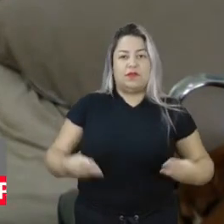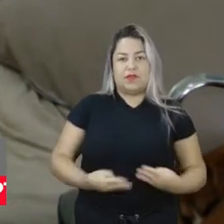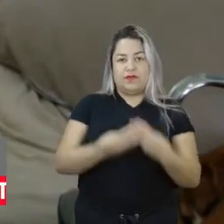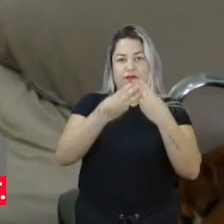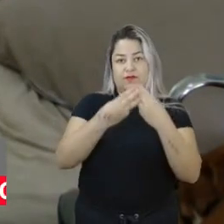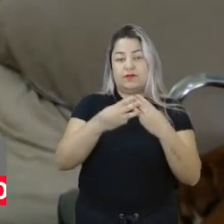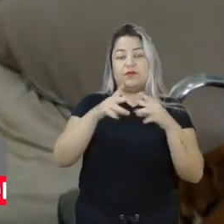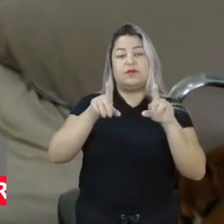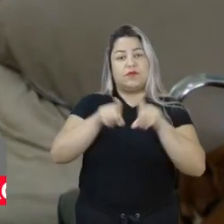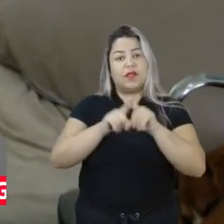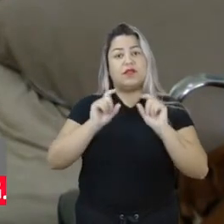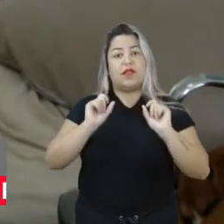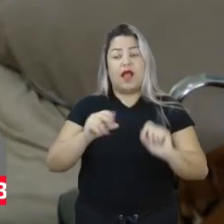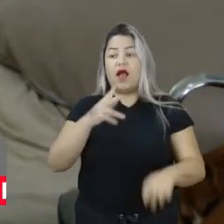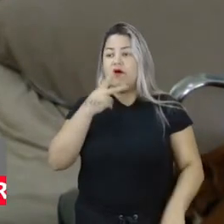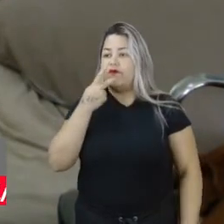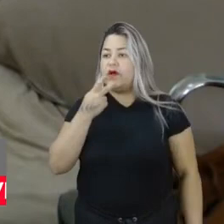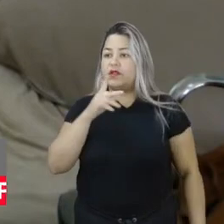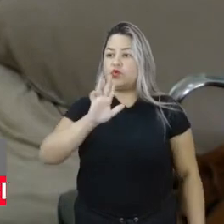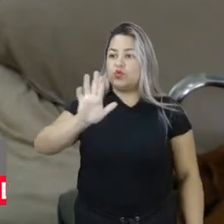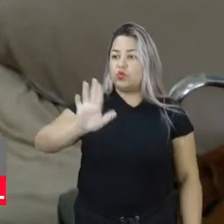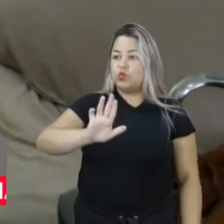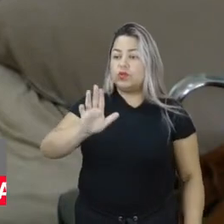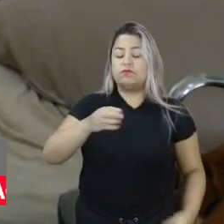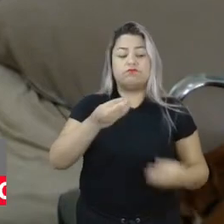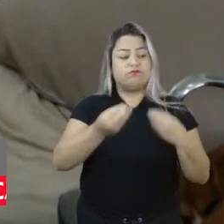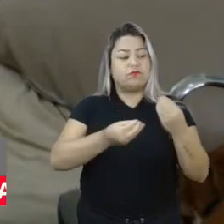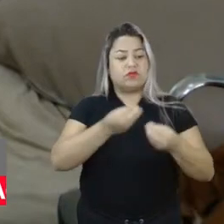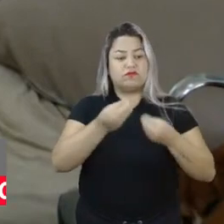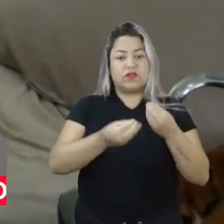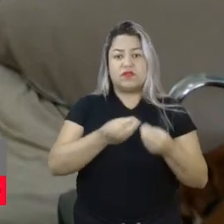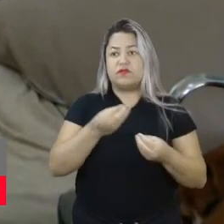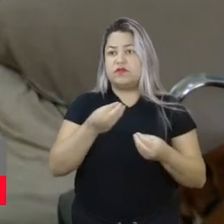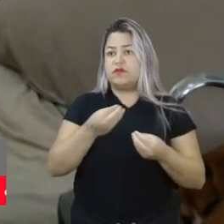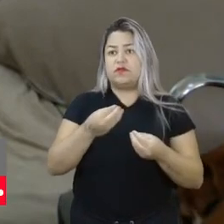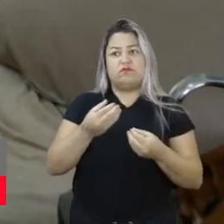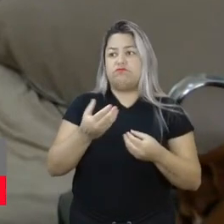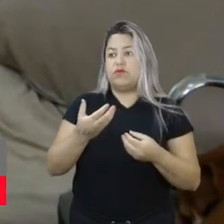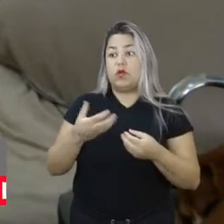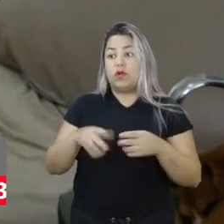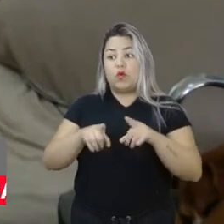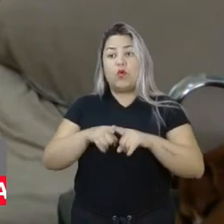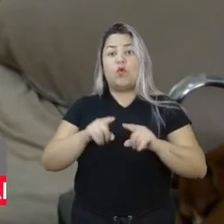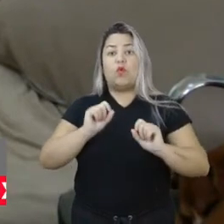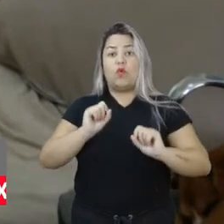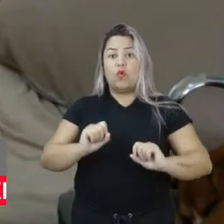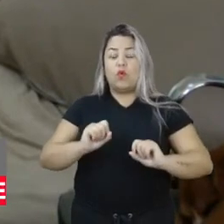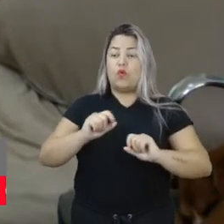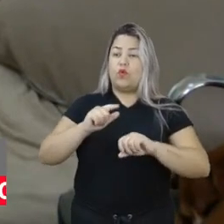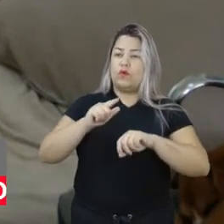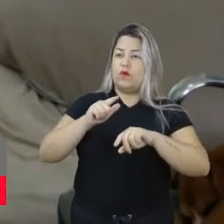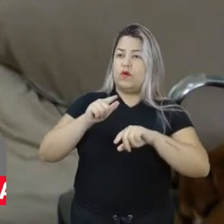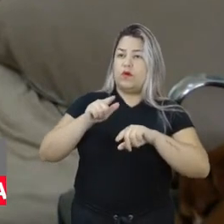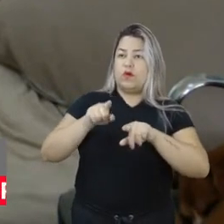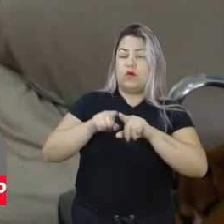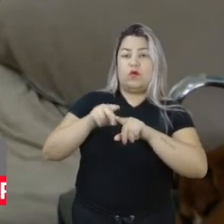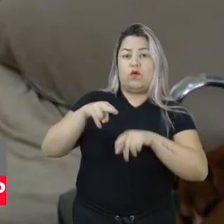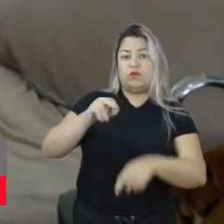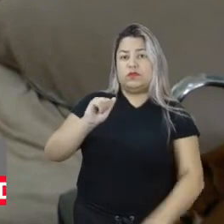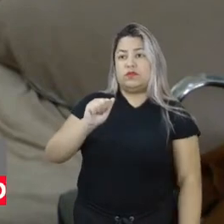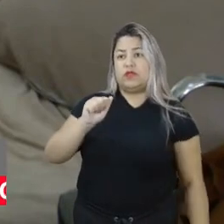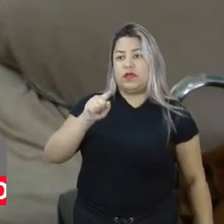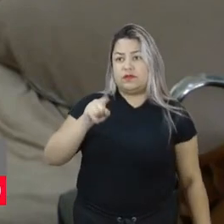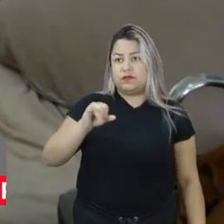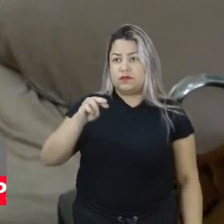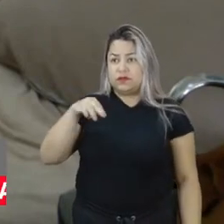resolveu distorcer a fala de Lula como se ele estivesse negando o genocídio praticado pelo nazismo naquele conflito,